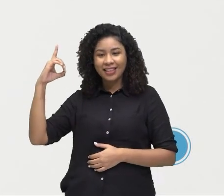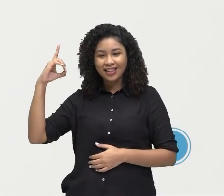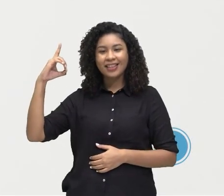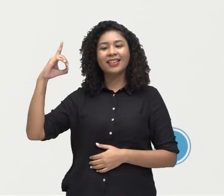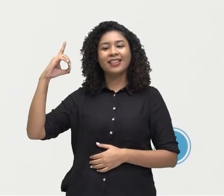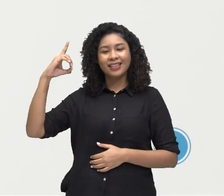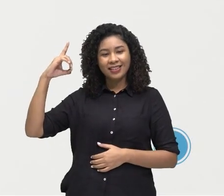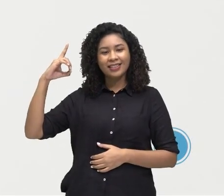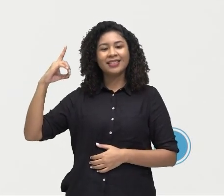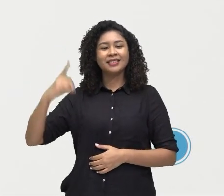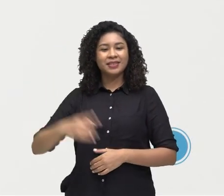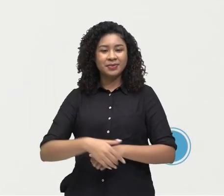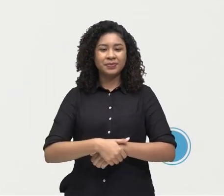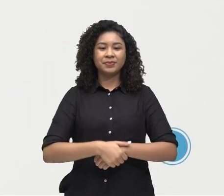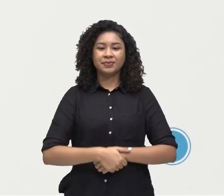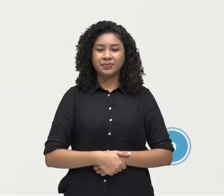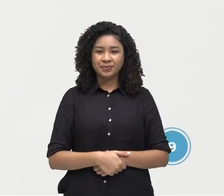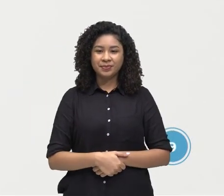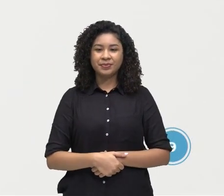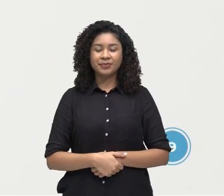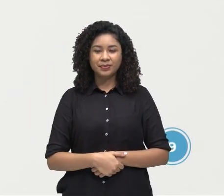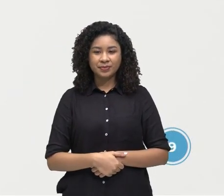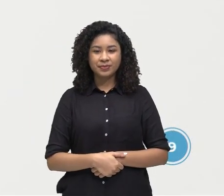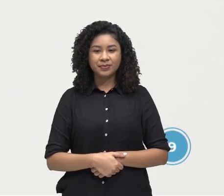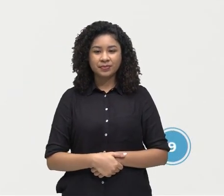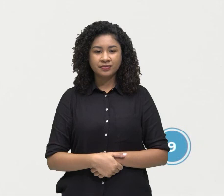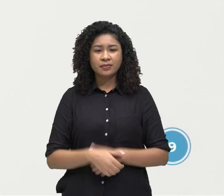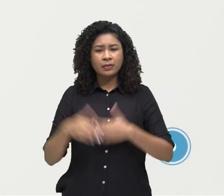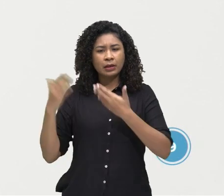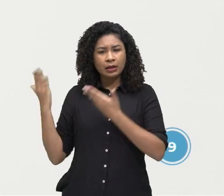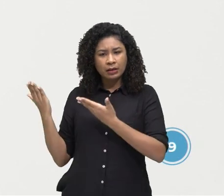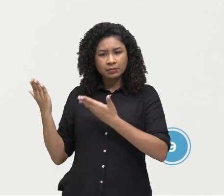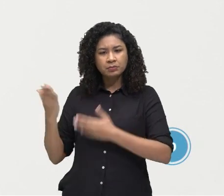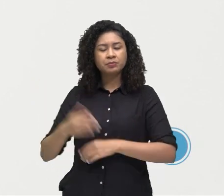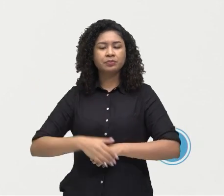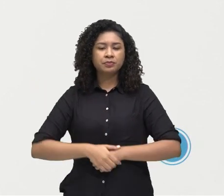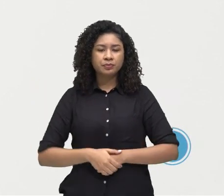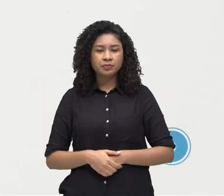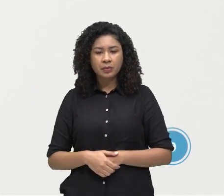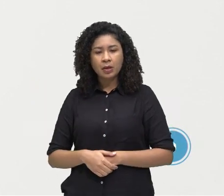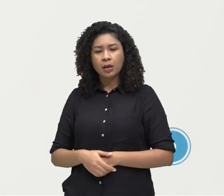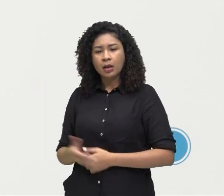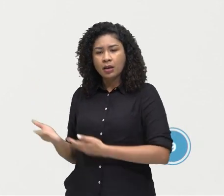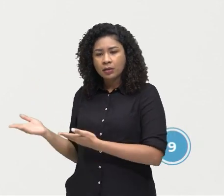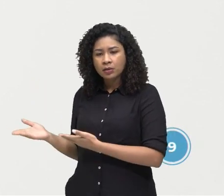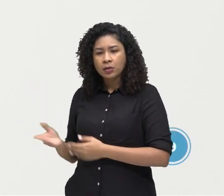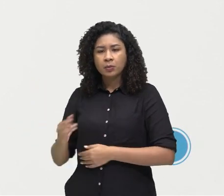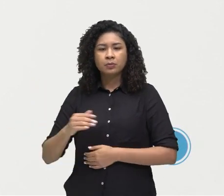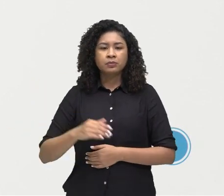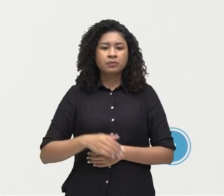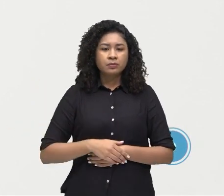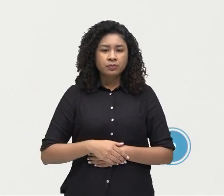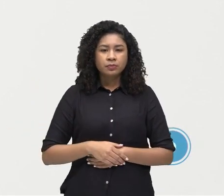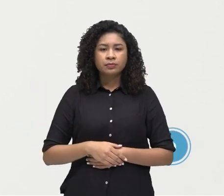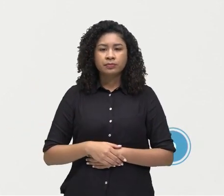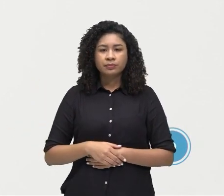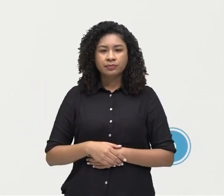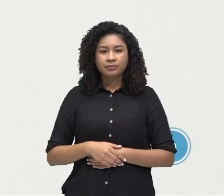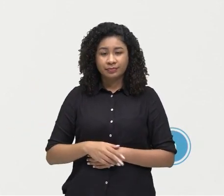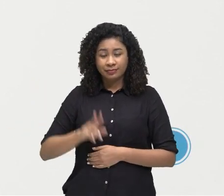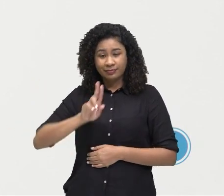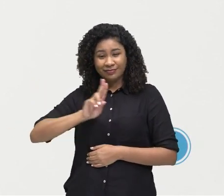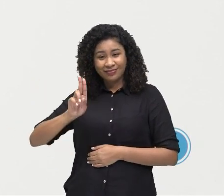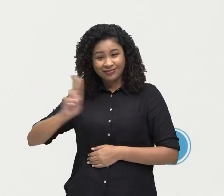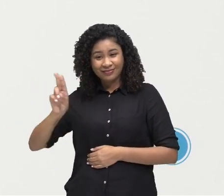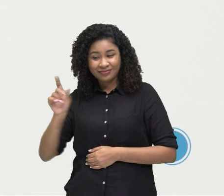Letra D de digestão mecânica, né? Então, esse processo aí de quebrar, né, triturar, amassar e cortar,